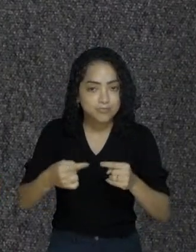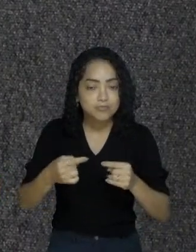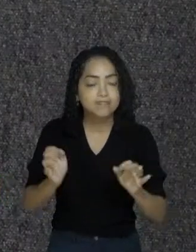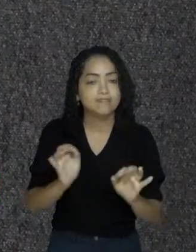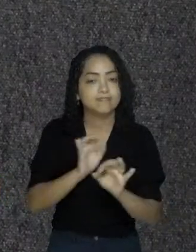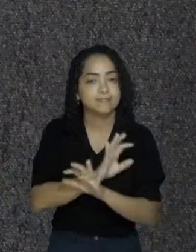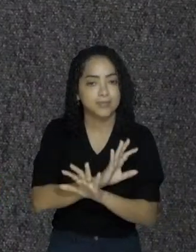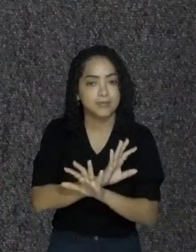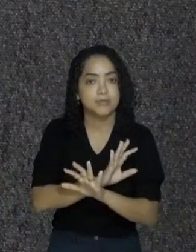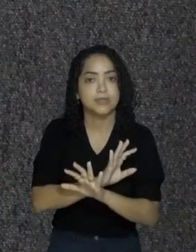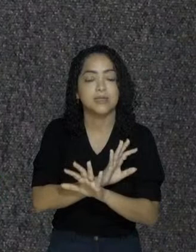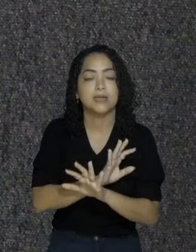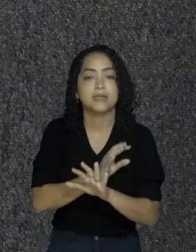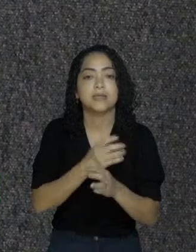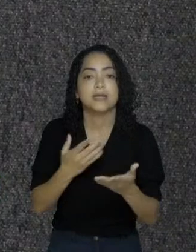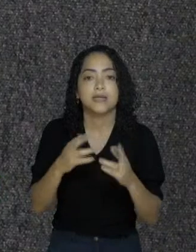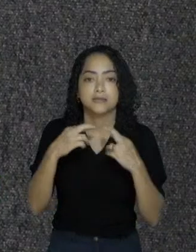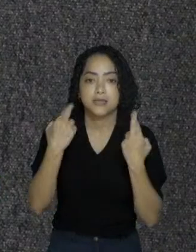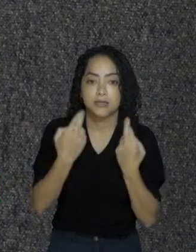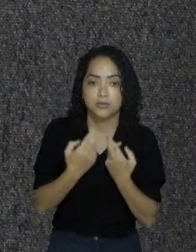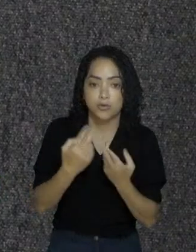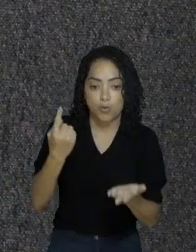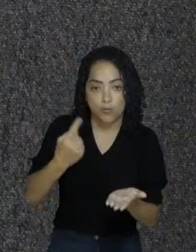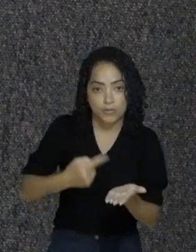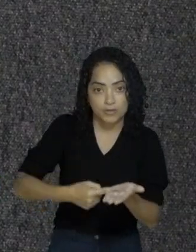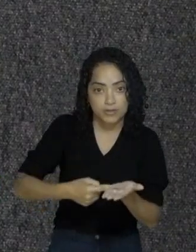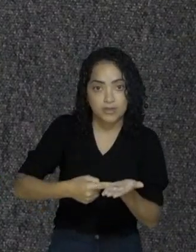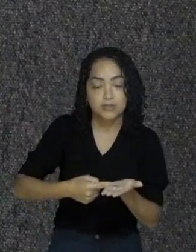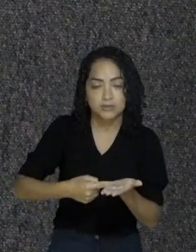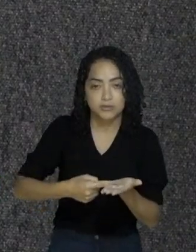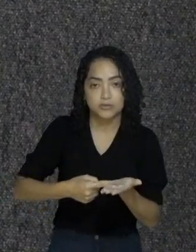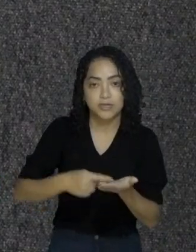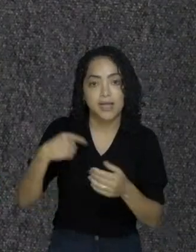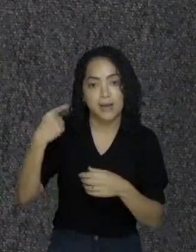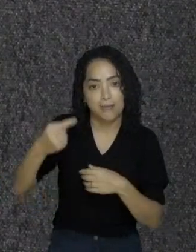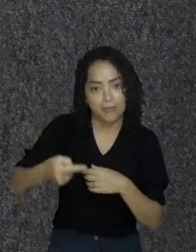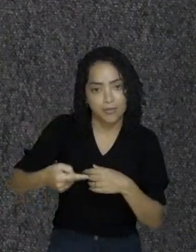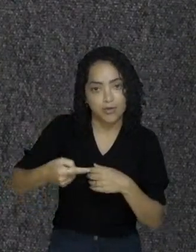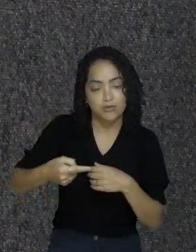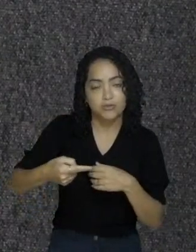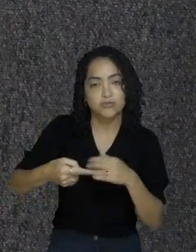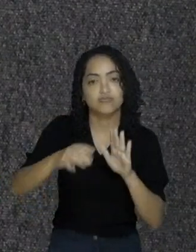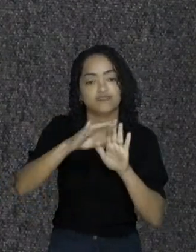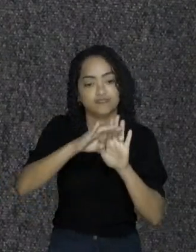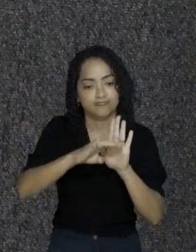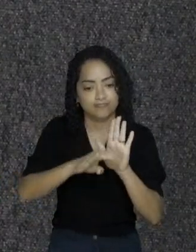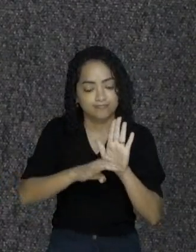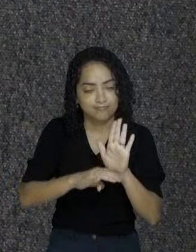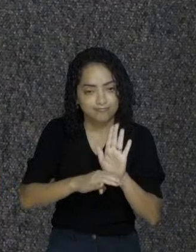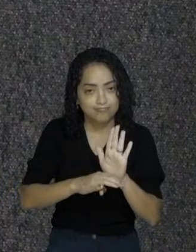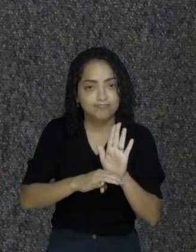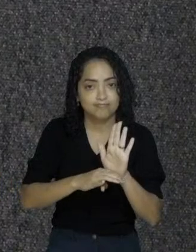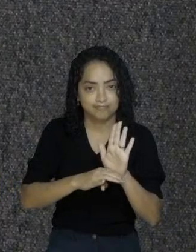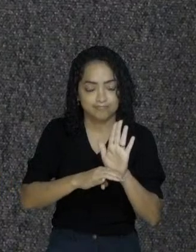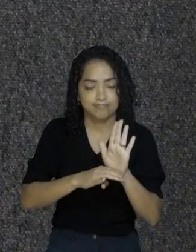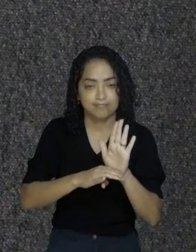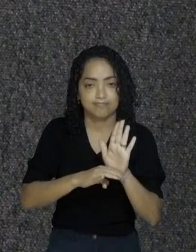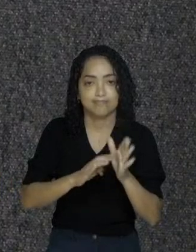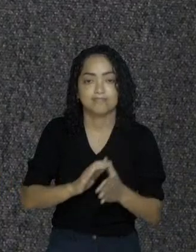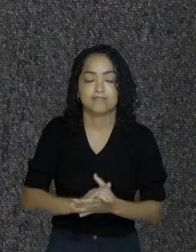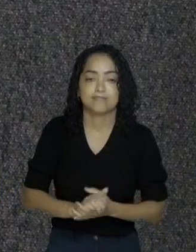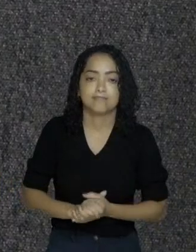encerrar dessa sessão convocando a próxima conforme nós enviarmos a